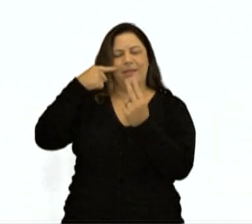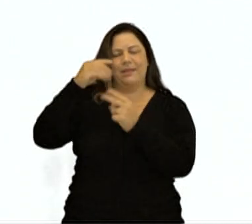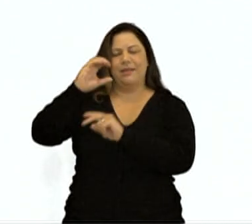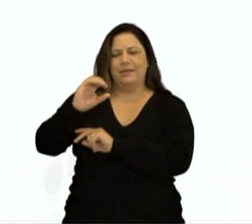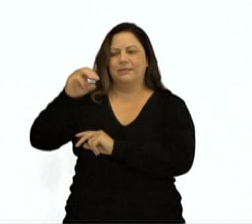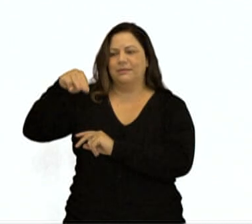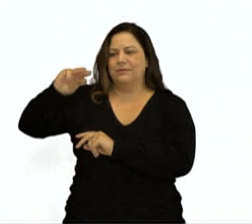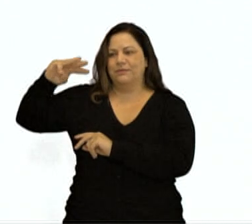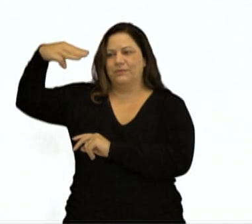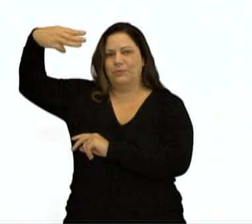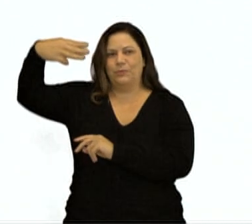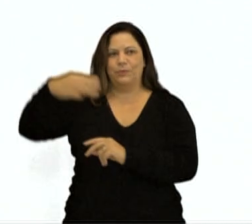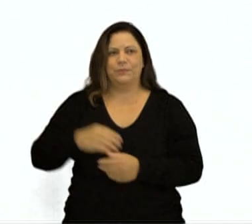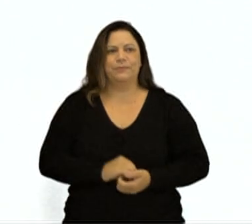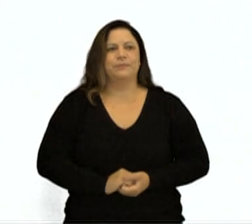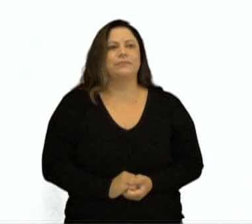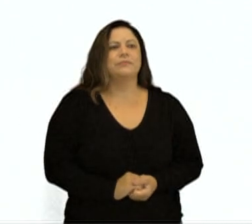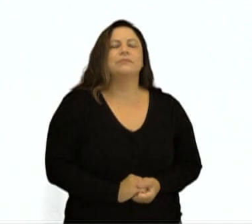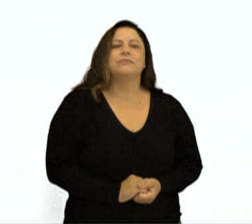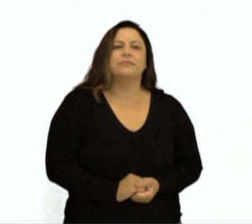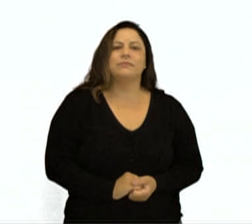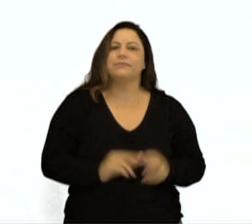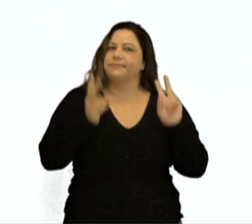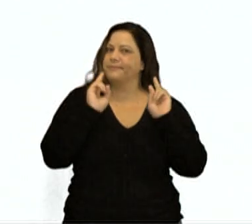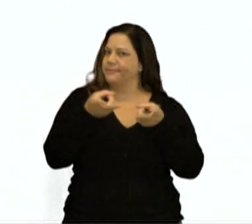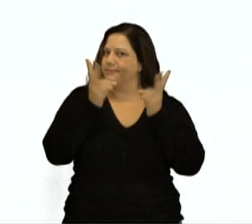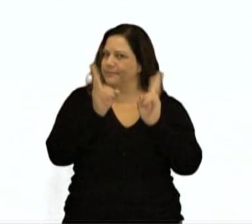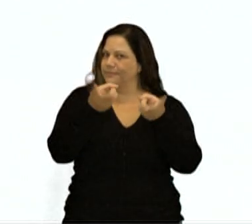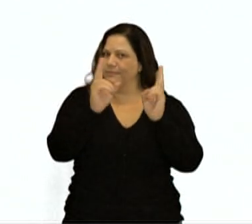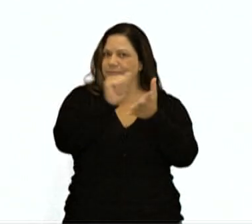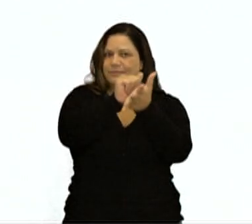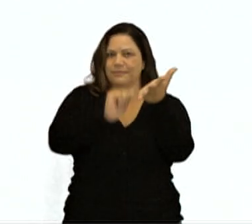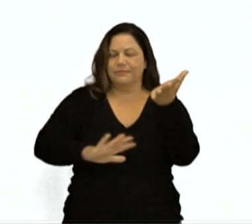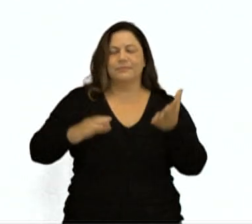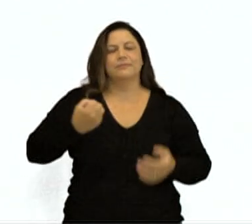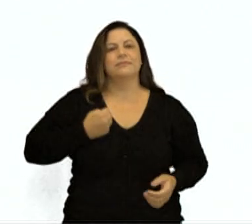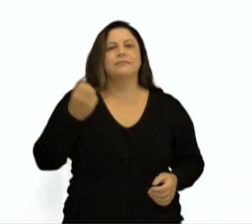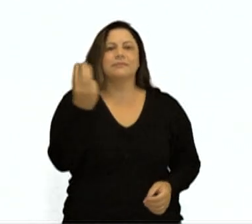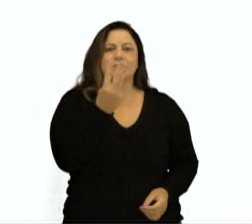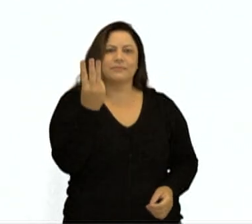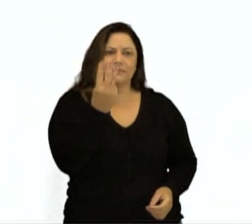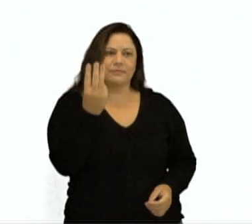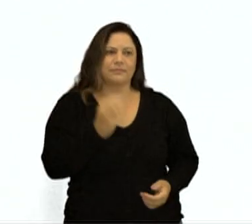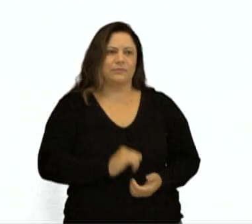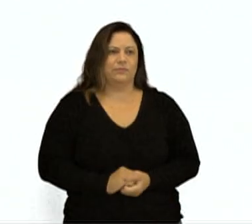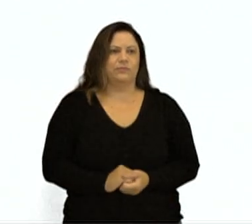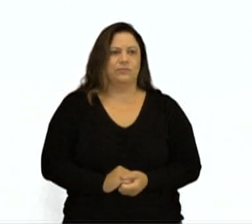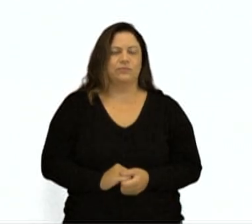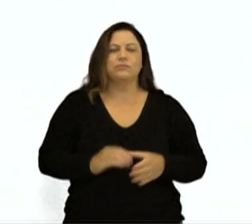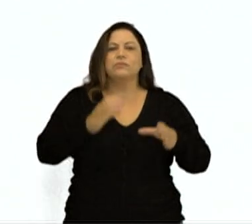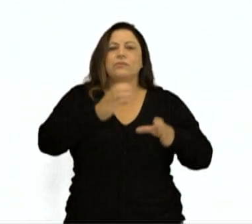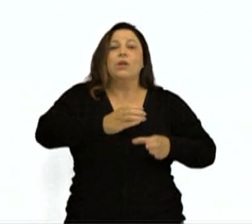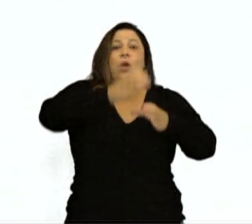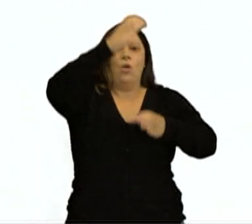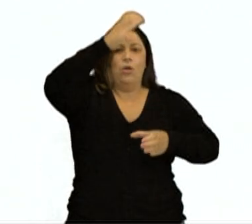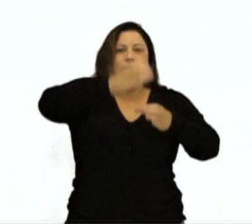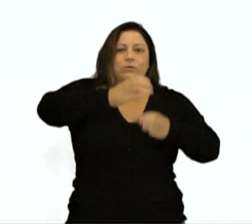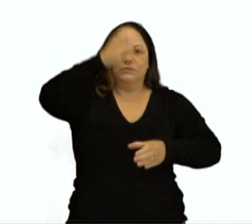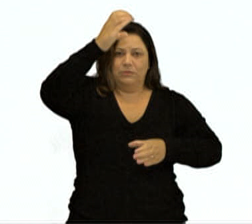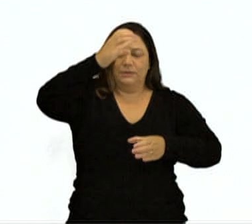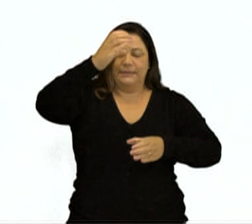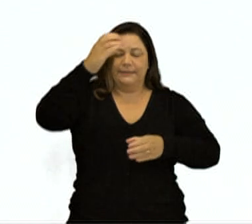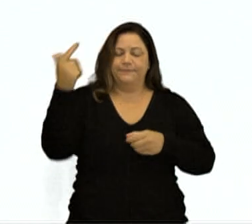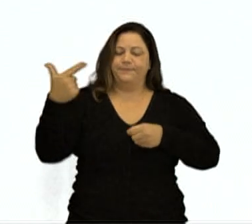Tranquilo, gente? Vamos à frente. Exercício 3. Um tanque cilindro para armazenar